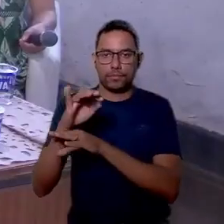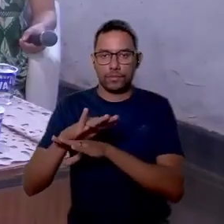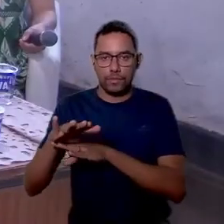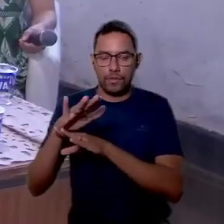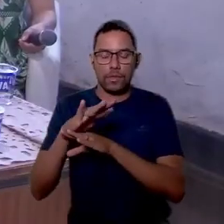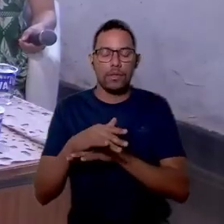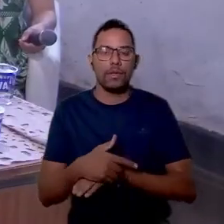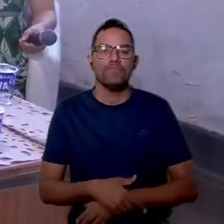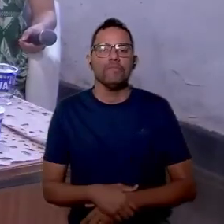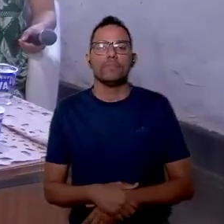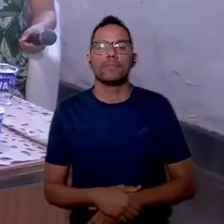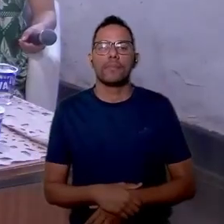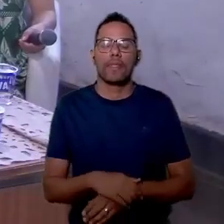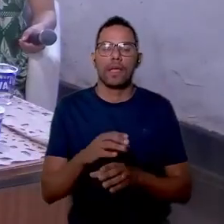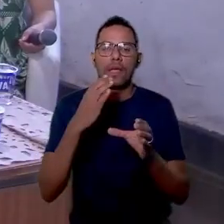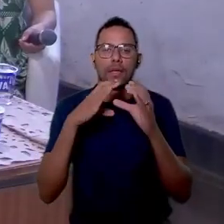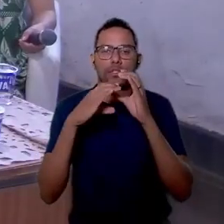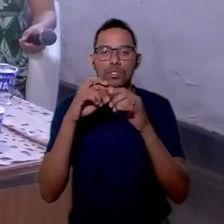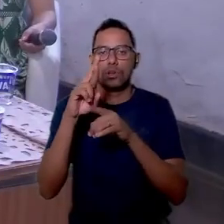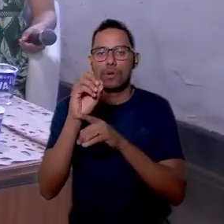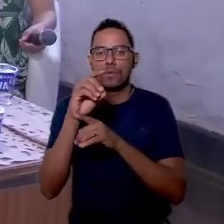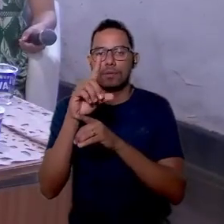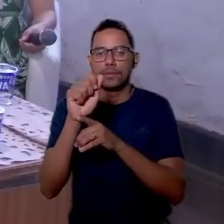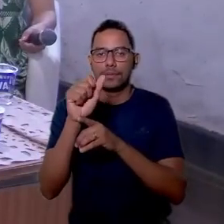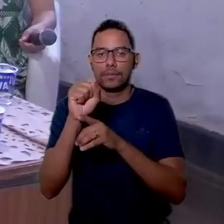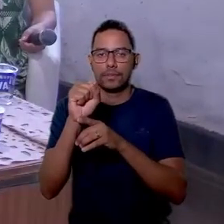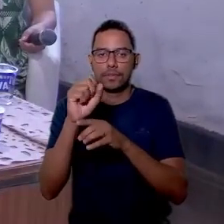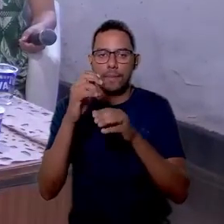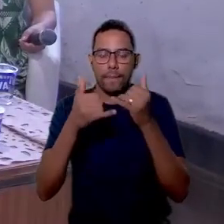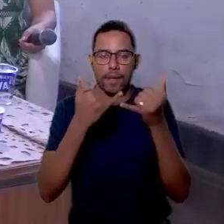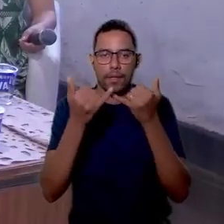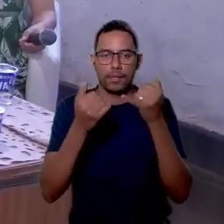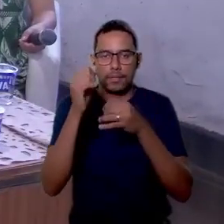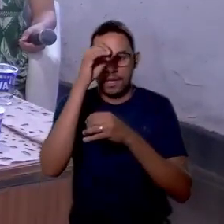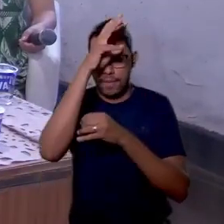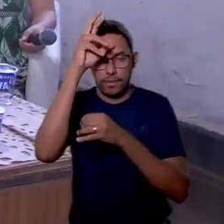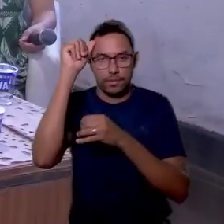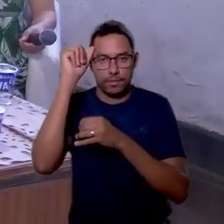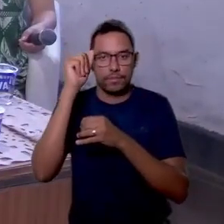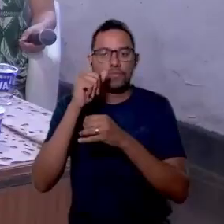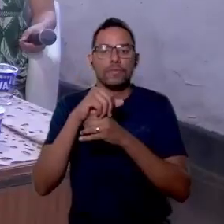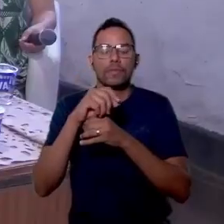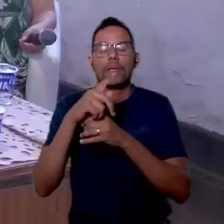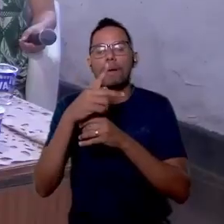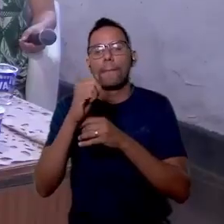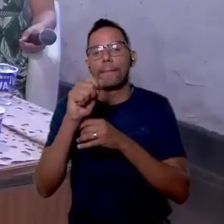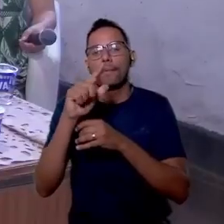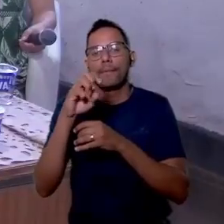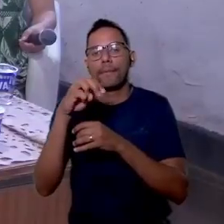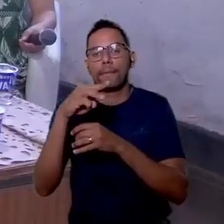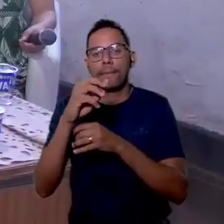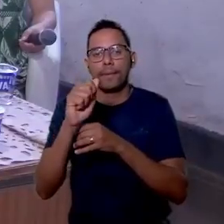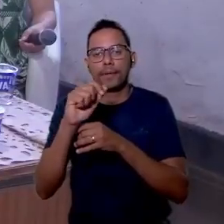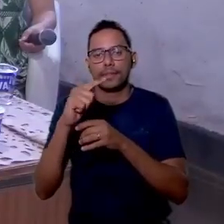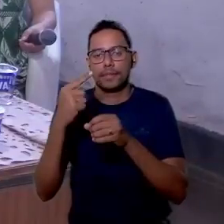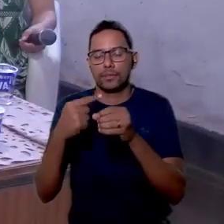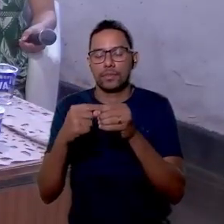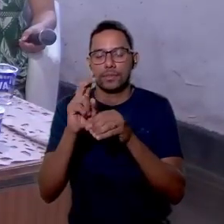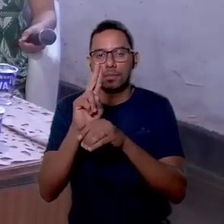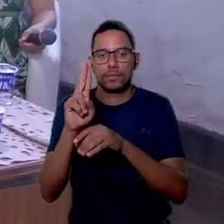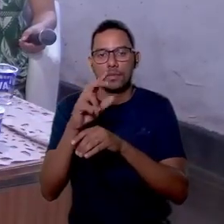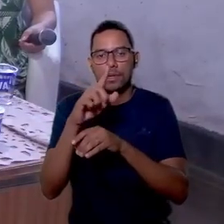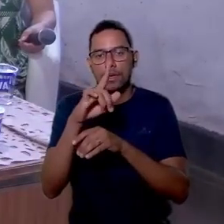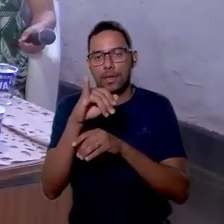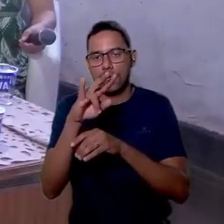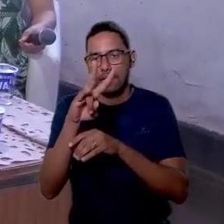chamado Cantigas de Roda e Brincadeiras Amazônicas. Lá de Palmas, do Tocantins, circulou por Live, o nome da cidade é Live mesmo, eu pensei que